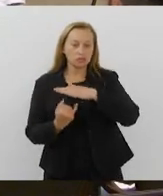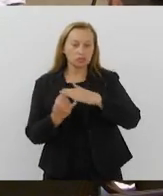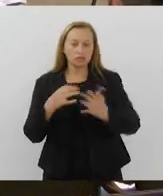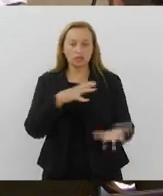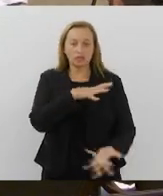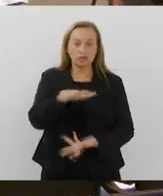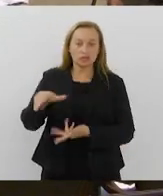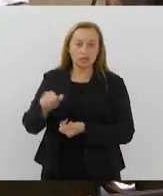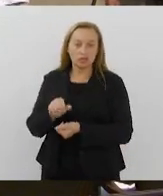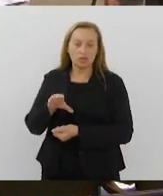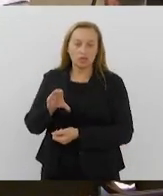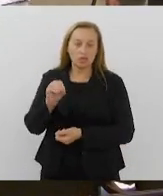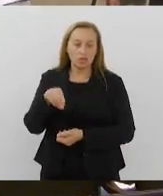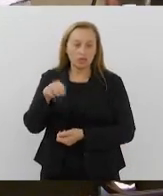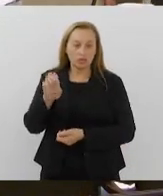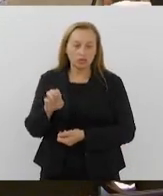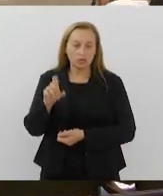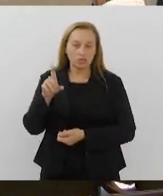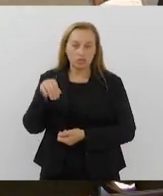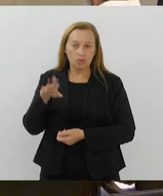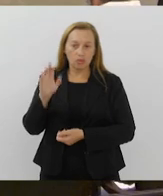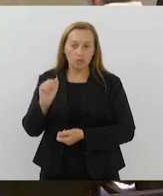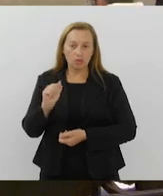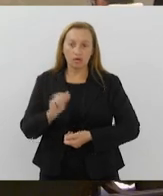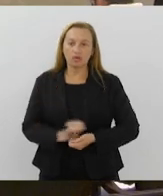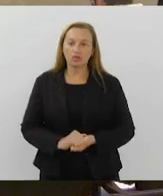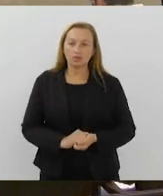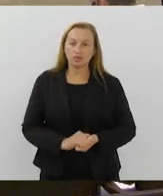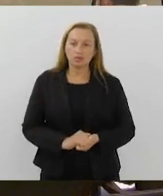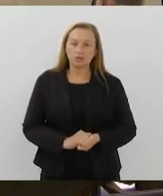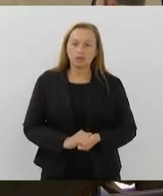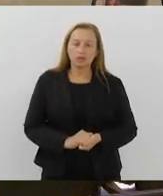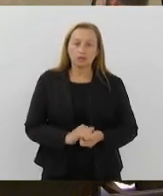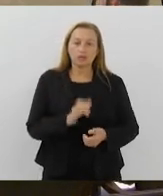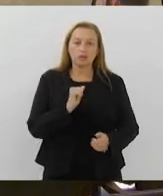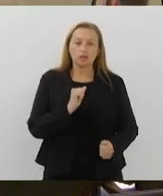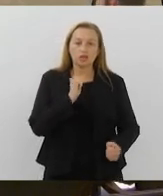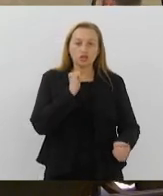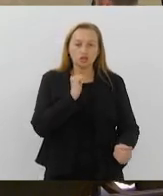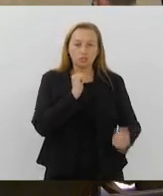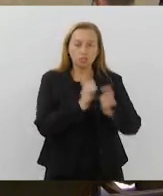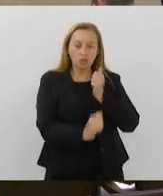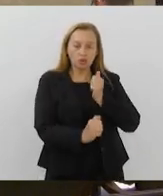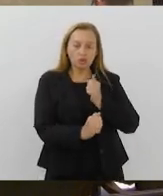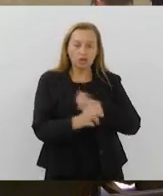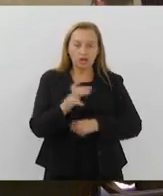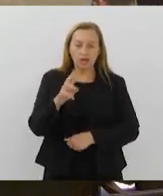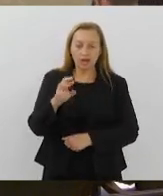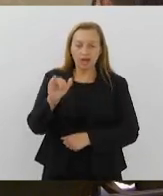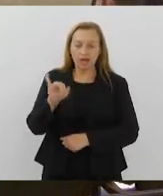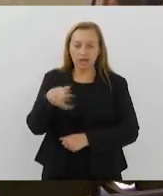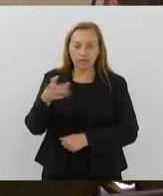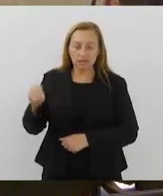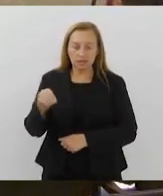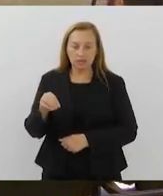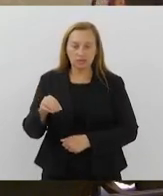A primeira honraria a ser entregue é a comenda do Esporte e Recreação. O Instituto Condicom, através de seu presidente, tem a grata honra